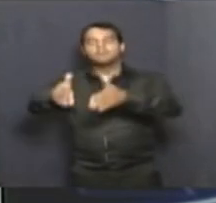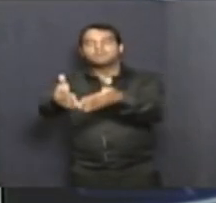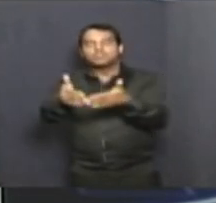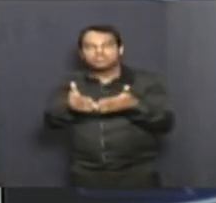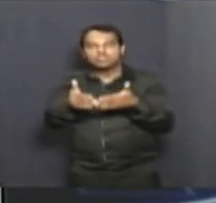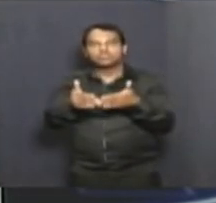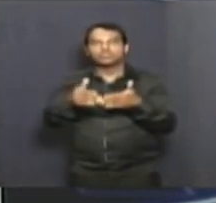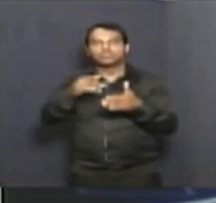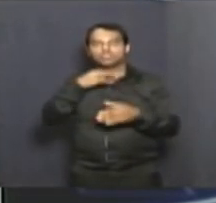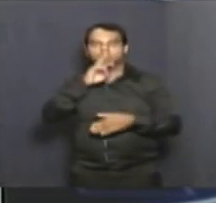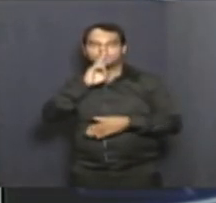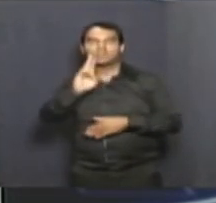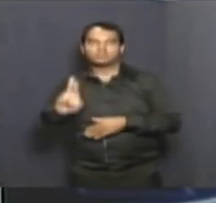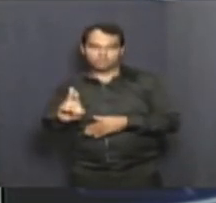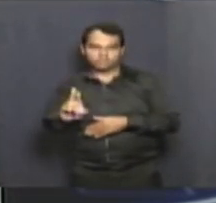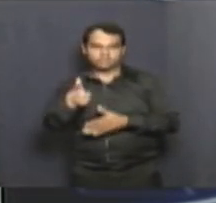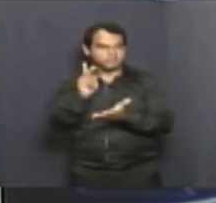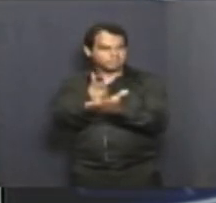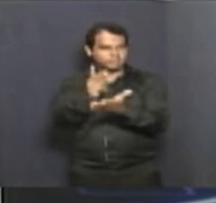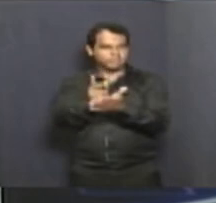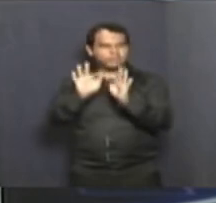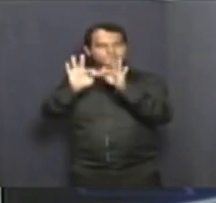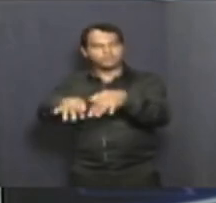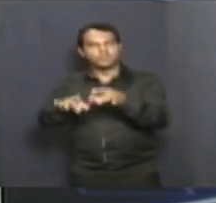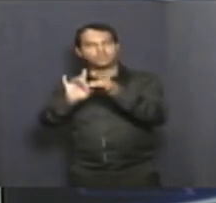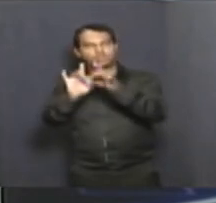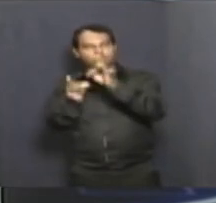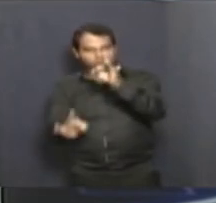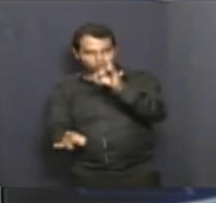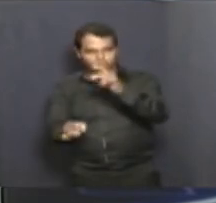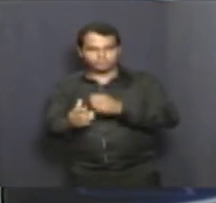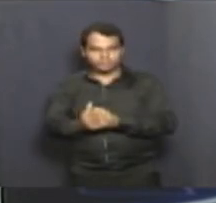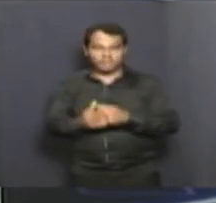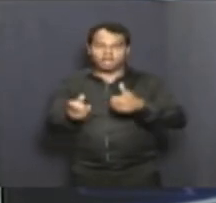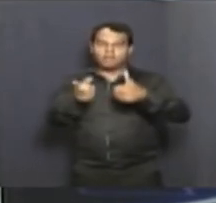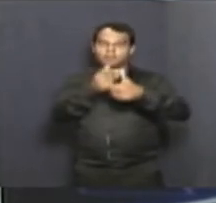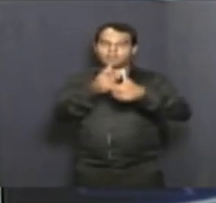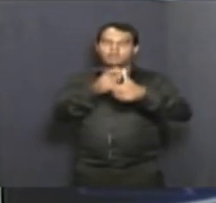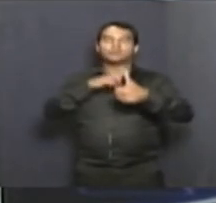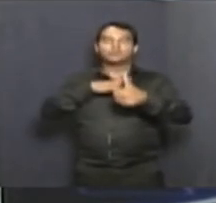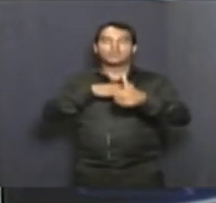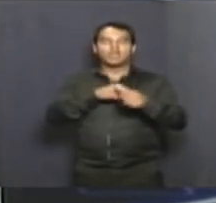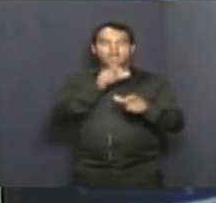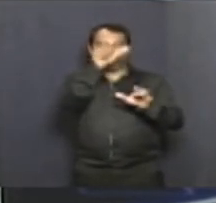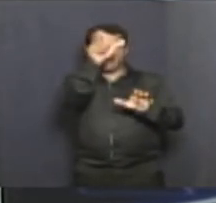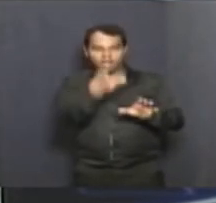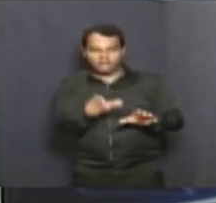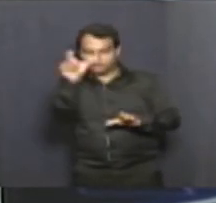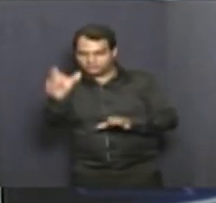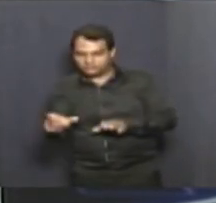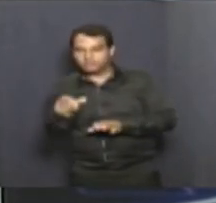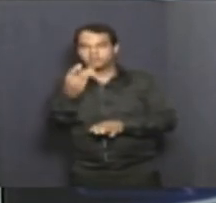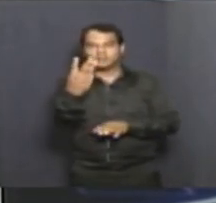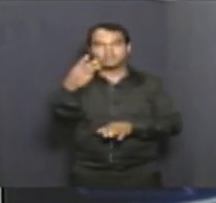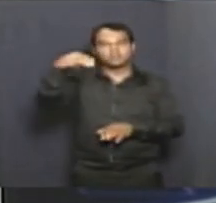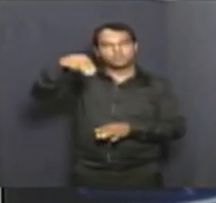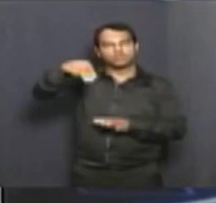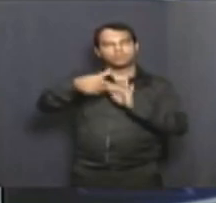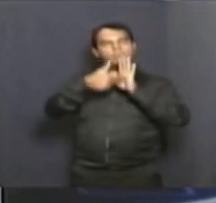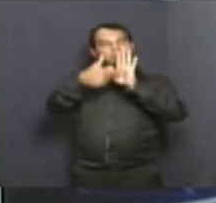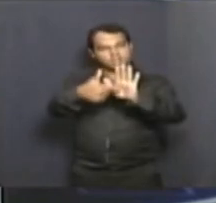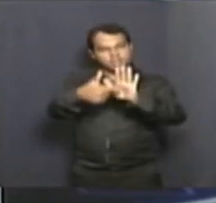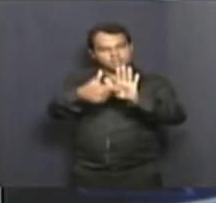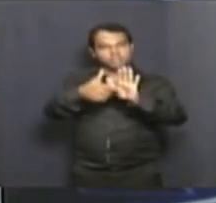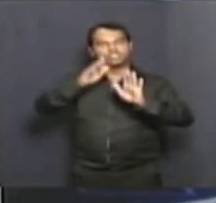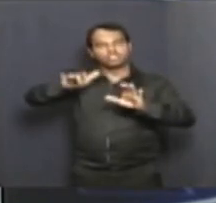no fim do bloco nessa primeira rodada cada candidato tem três minutos para se apresentar pela ordem